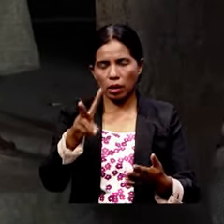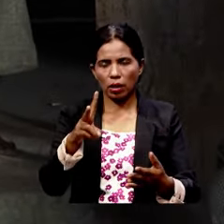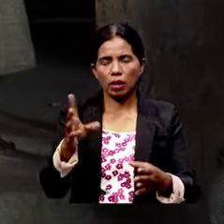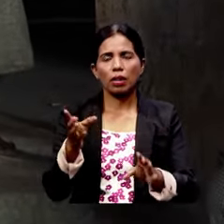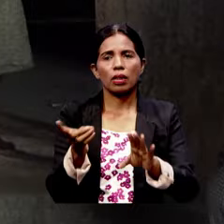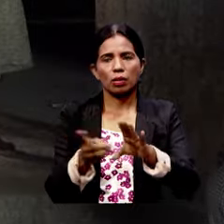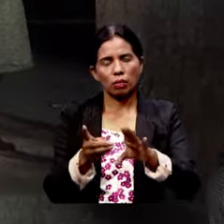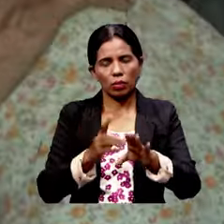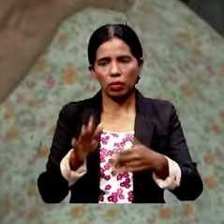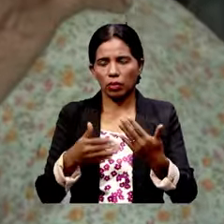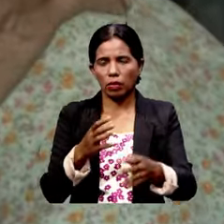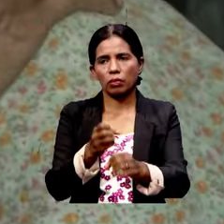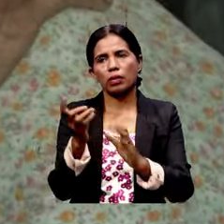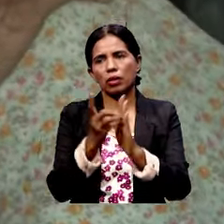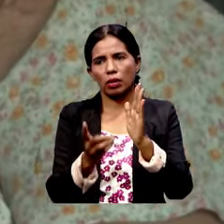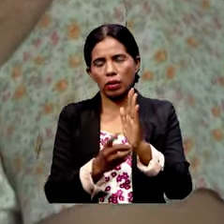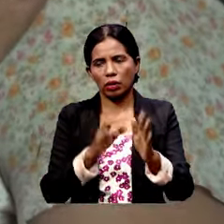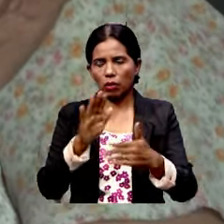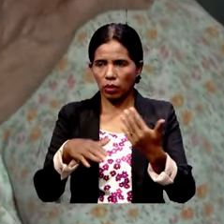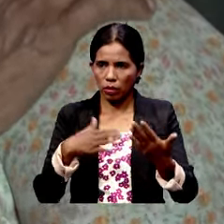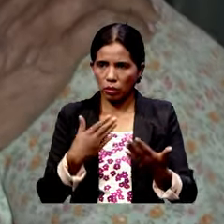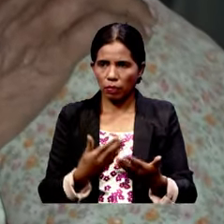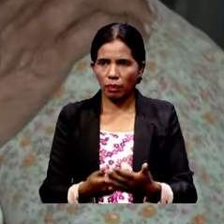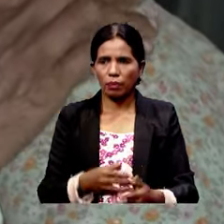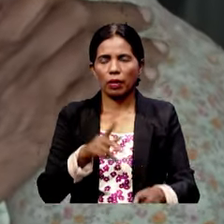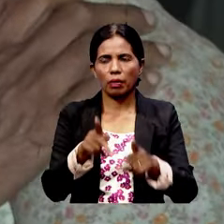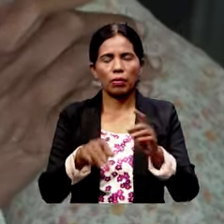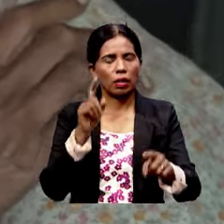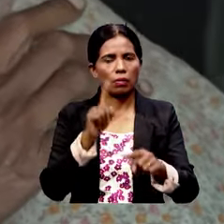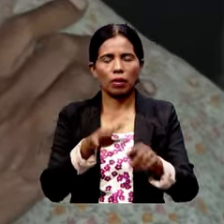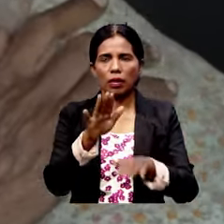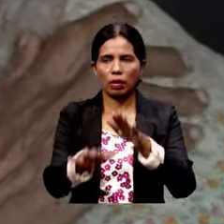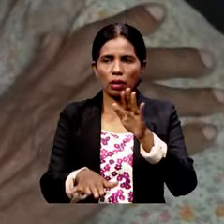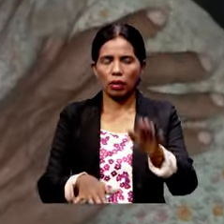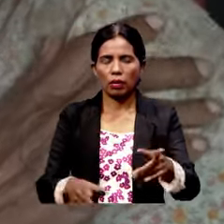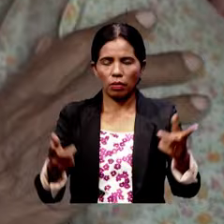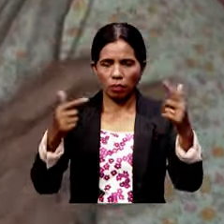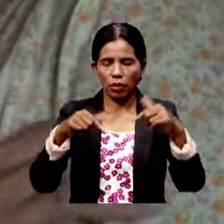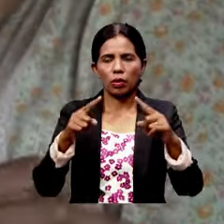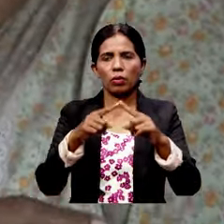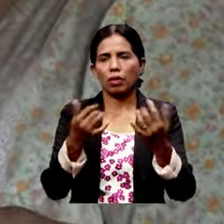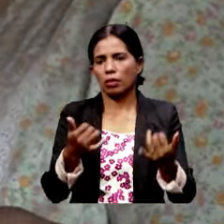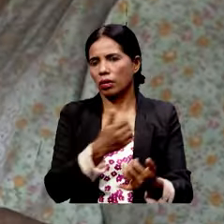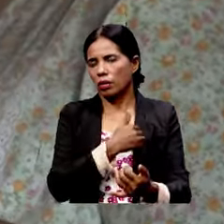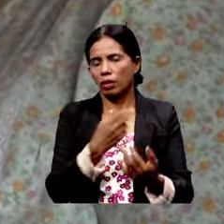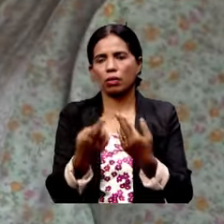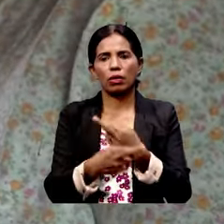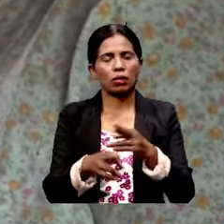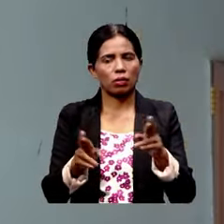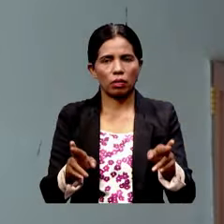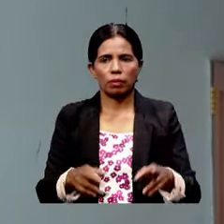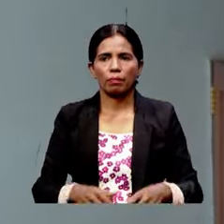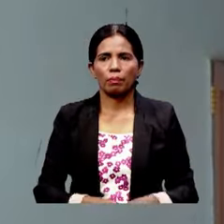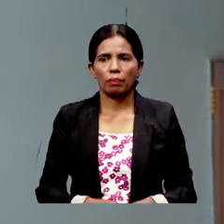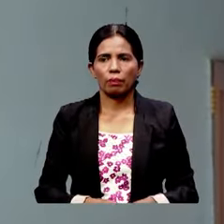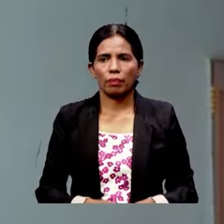tu agora momento a poti dar os outro para administrador sira para emane be lá o label é mas é para tu mais mas tu agora a mas se dá o corona resultado ida. Né